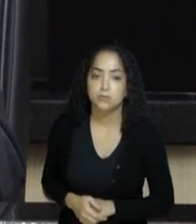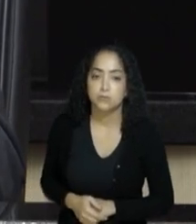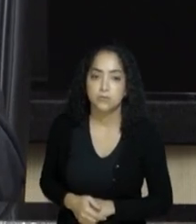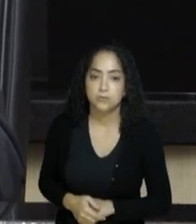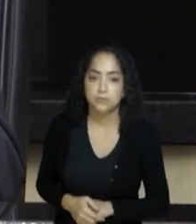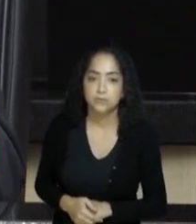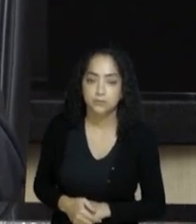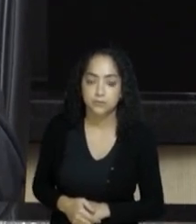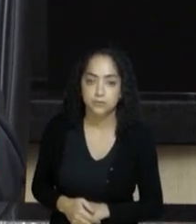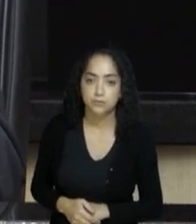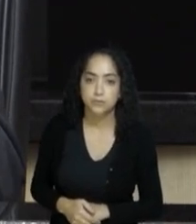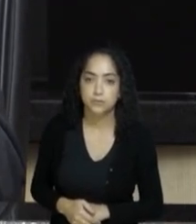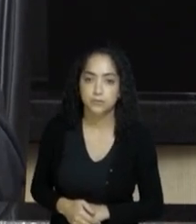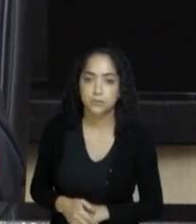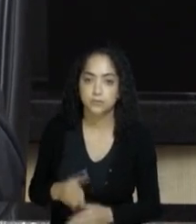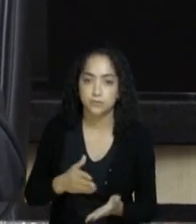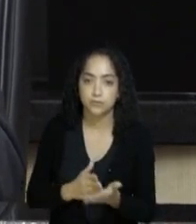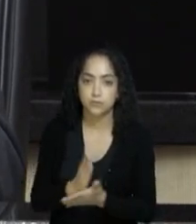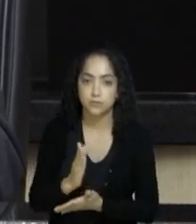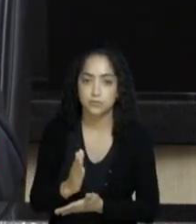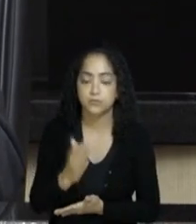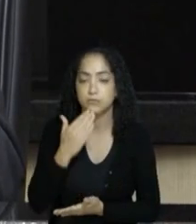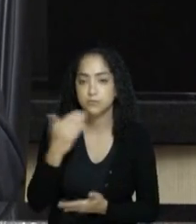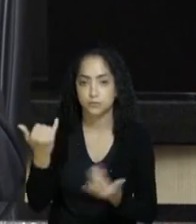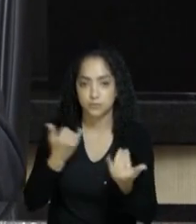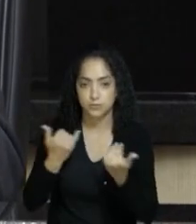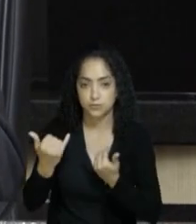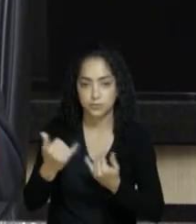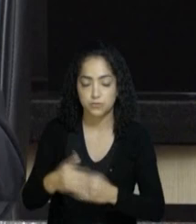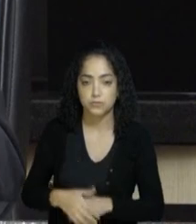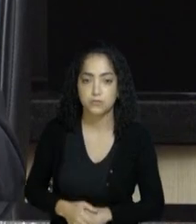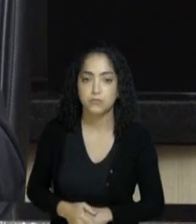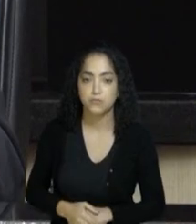Também foram aprovados os pedidos de informação números